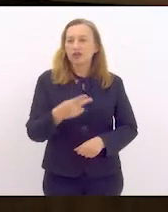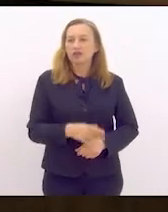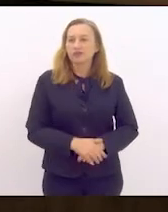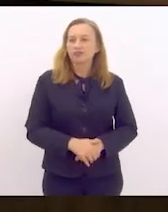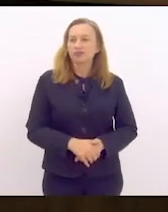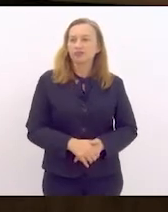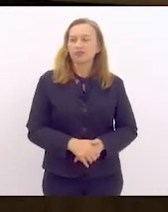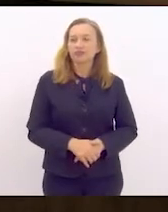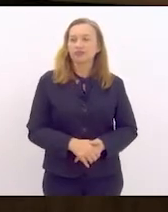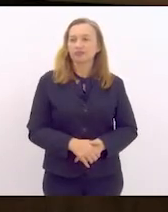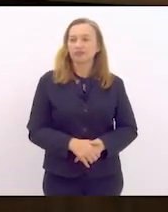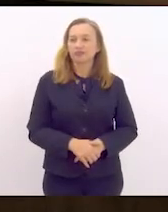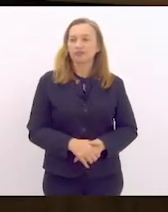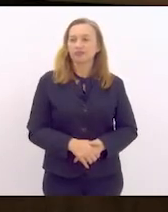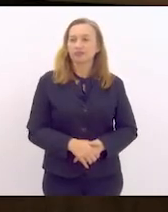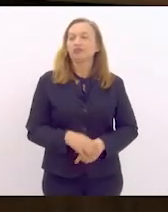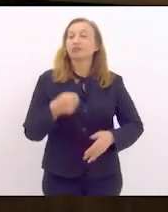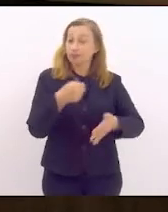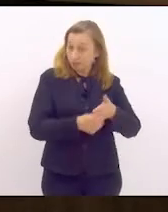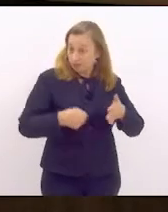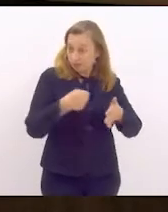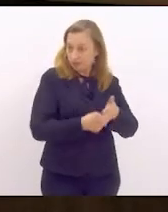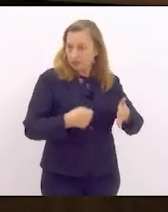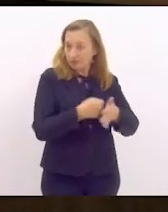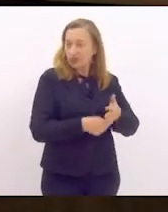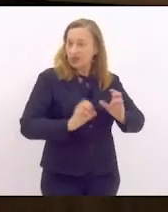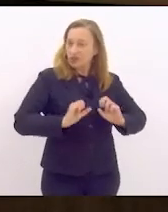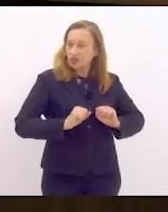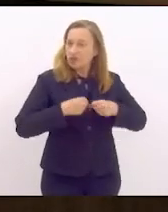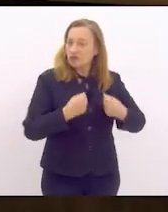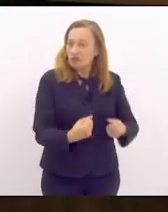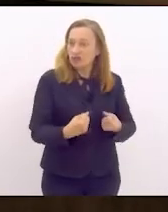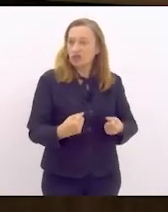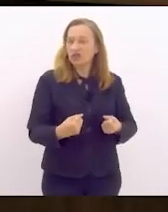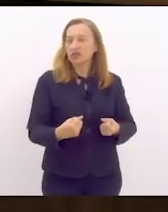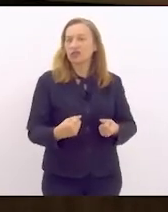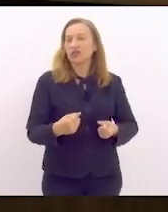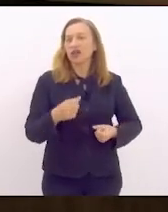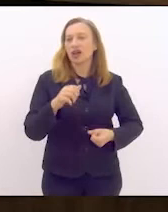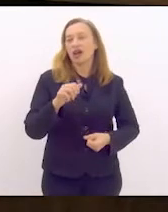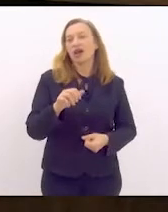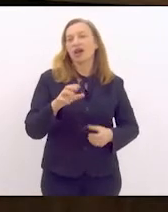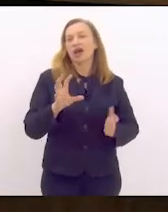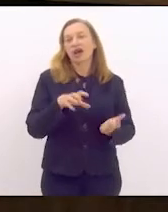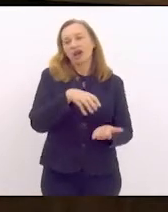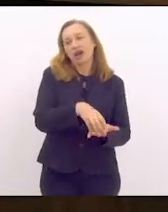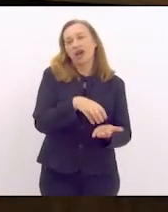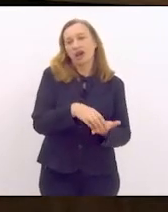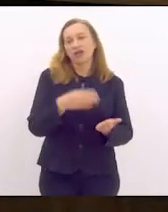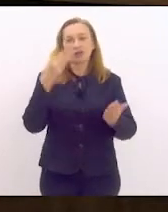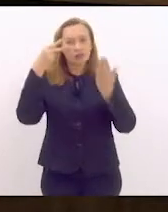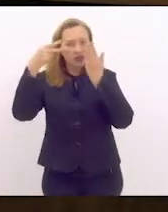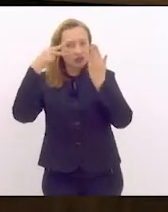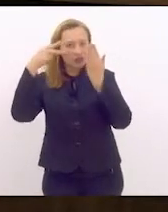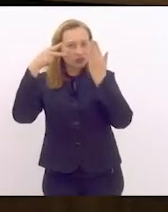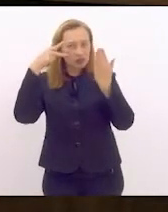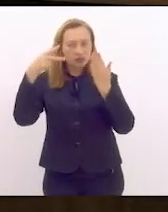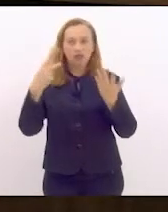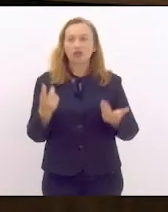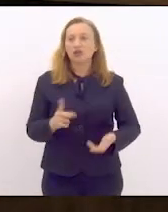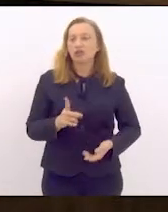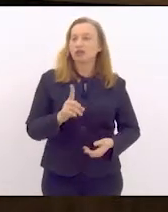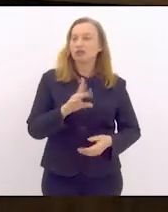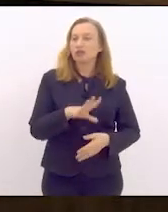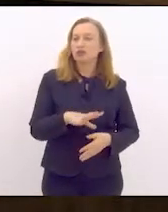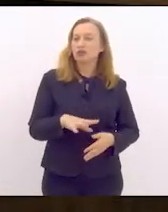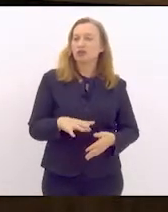isso tem a ver também, se coaduna com a luta para fortalecer a RAPS, a Rede de Atenção Psicossocial, não apenas na